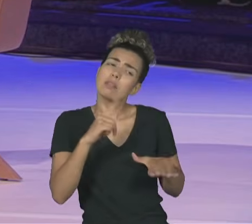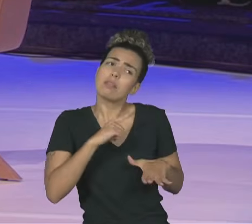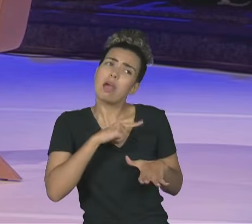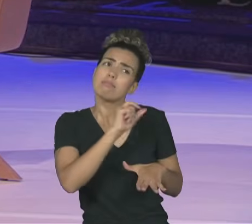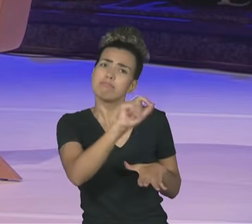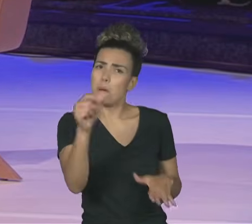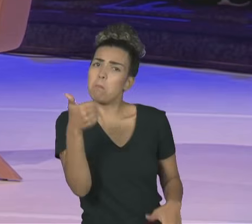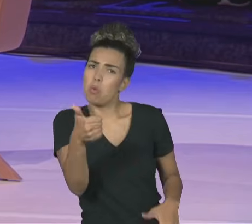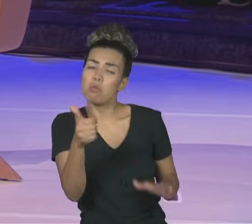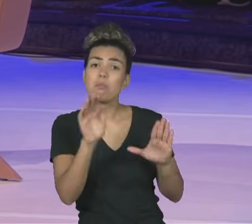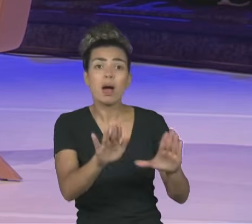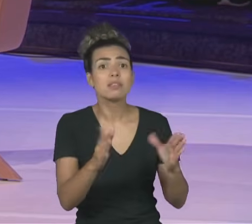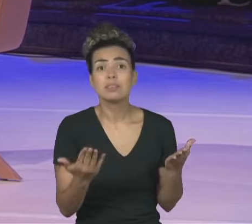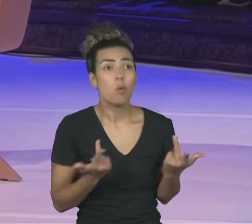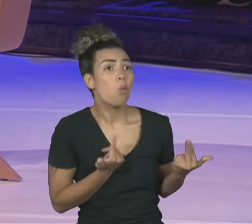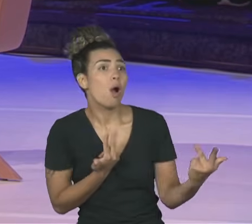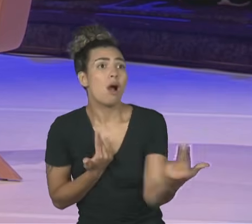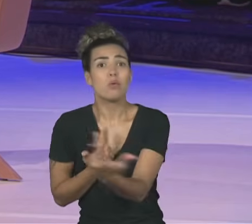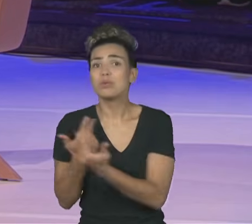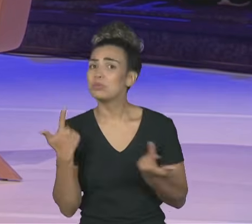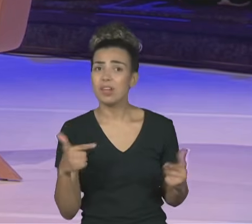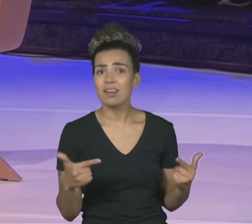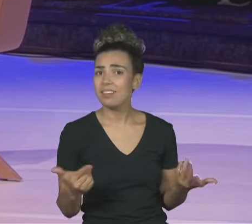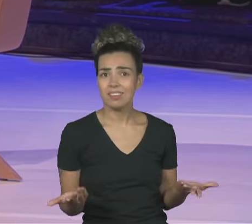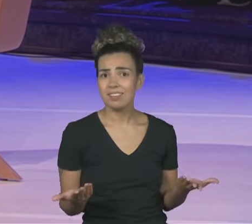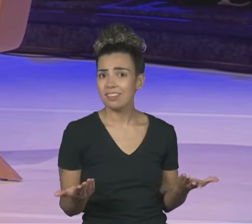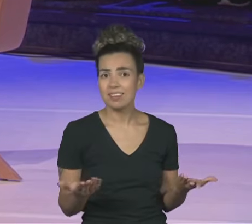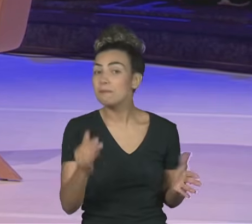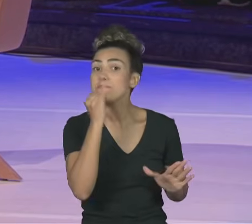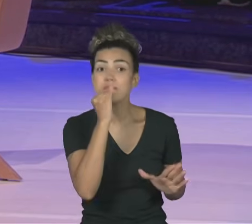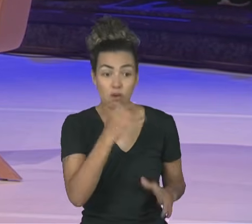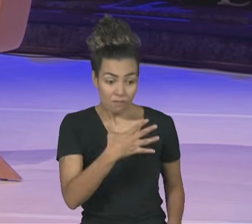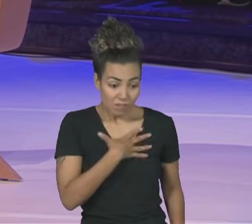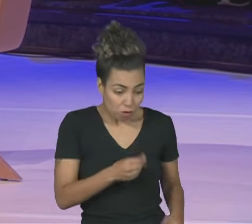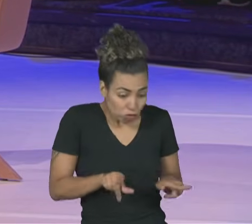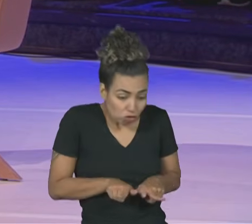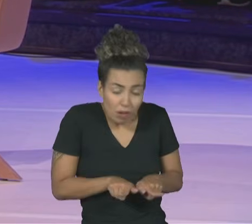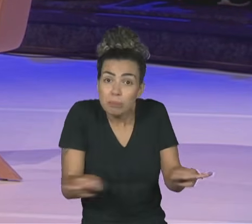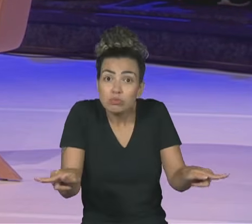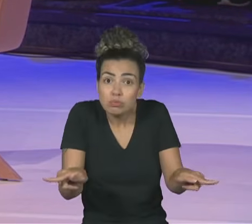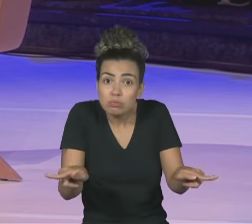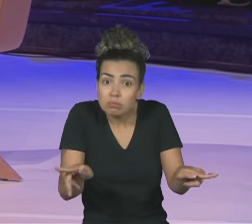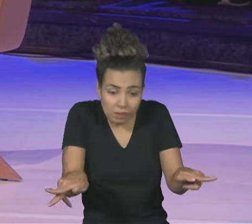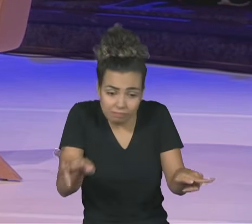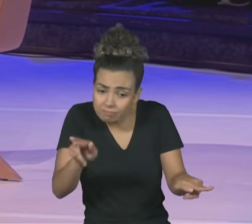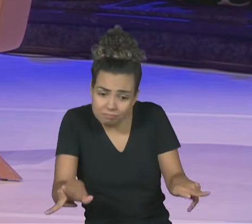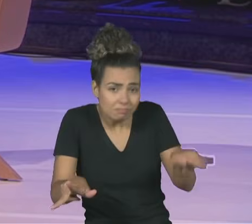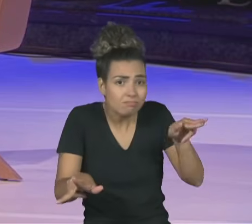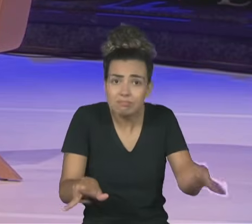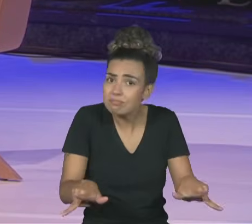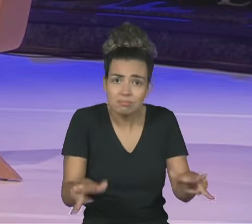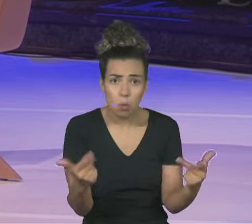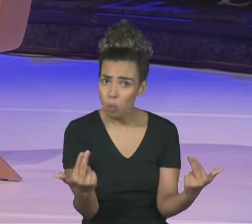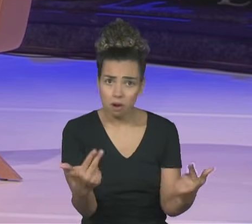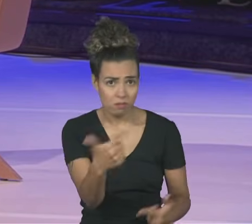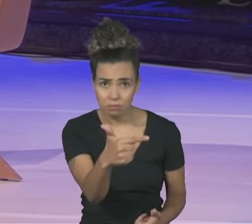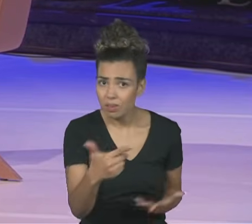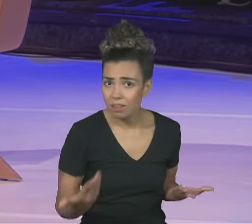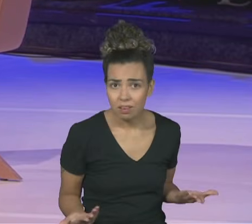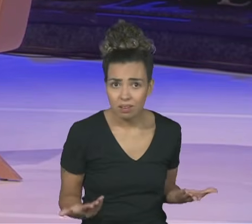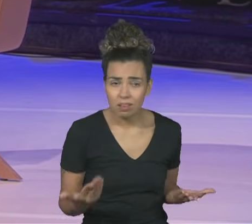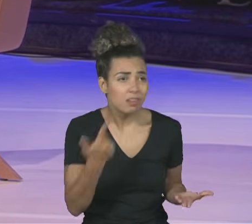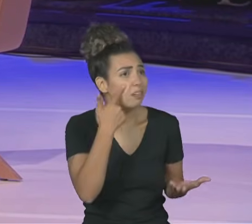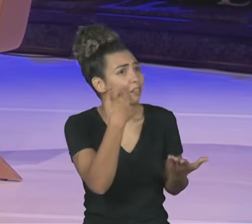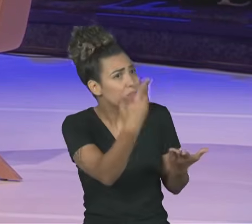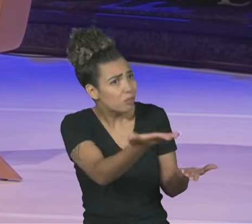o ser humano, ele é irrepetível, né? Assim, você tem filhos gêmeos que são diferentes, você tem... Cada vez mais a neurociência vem